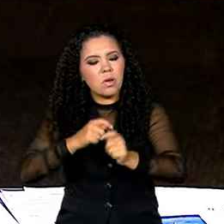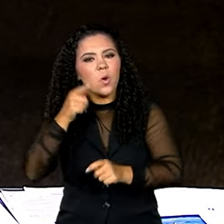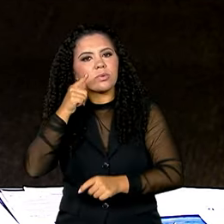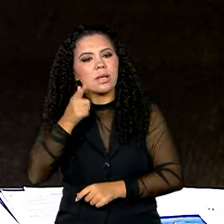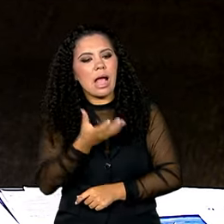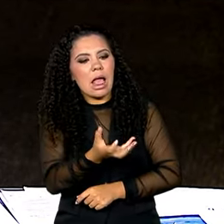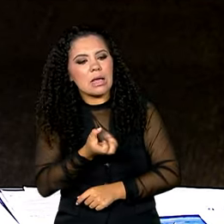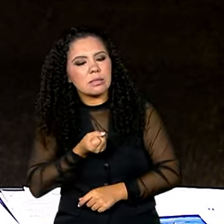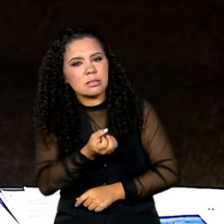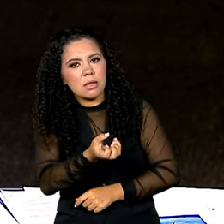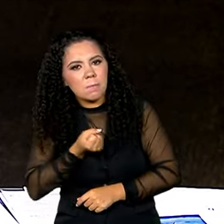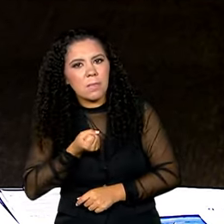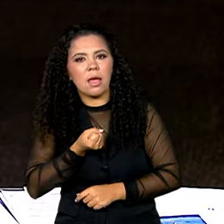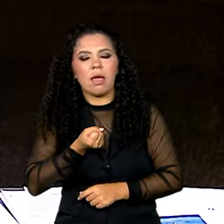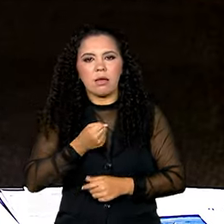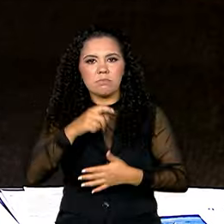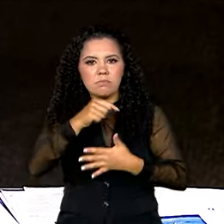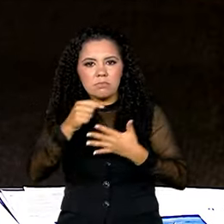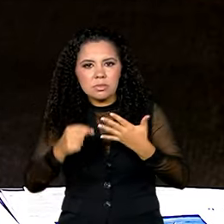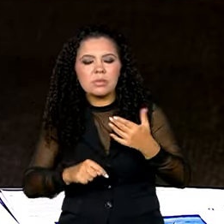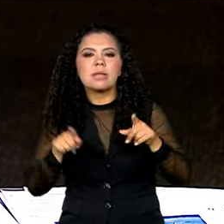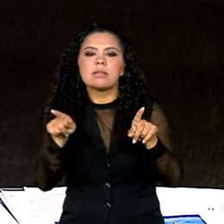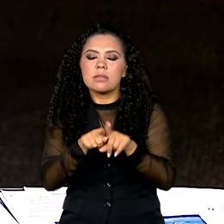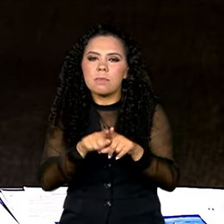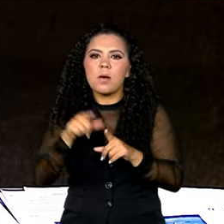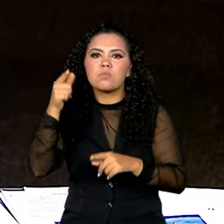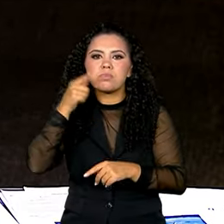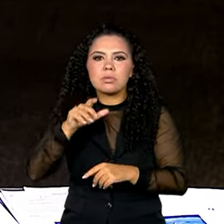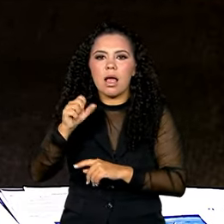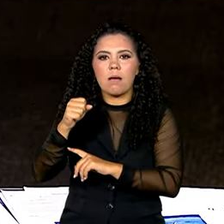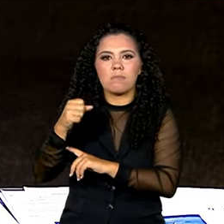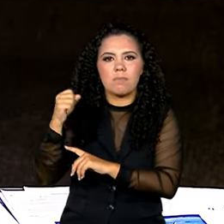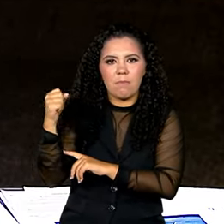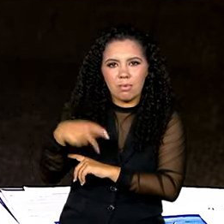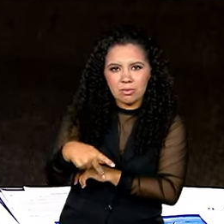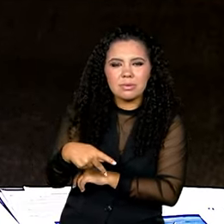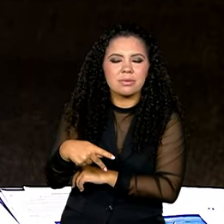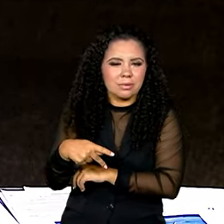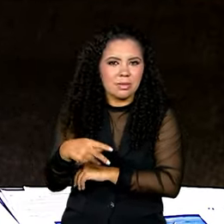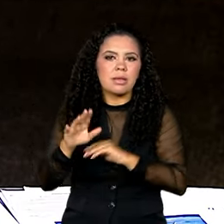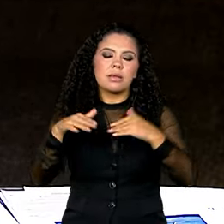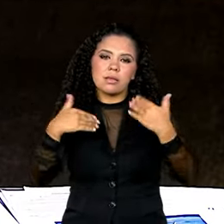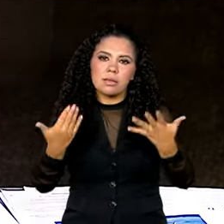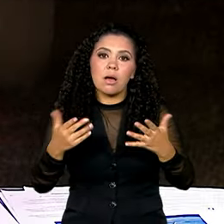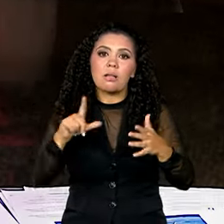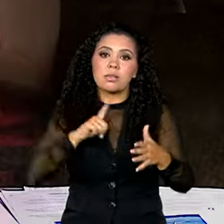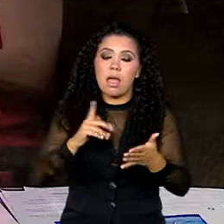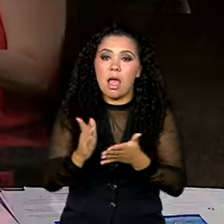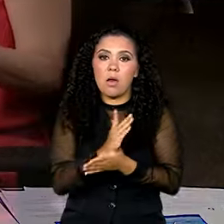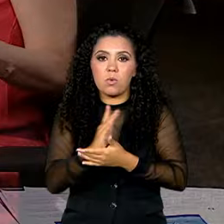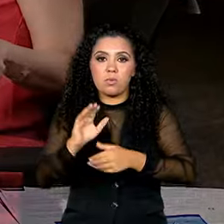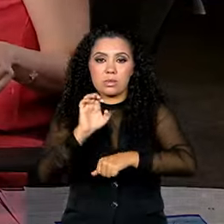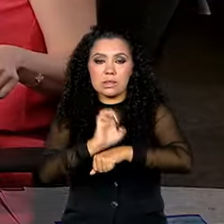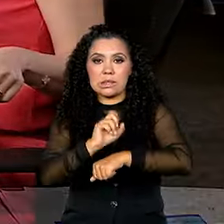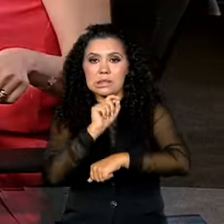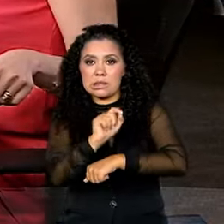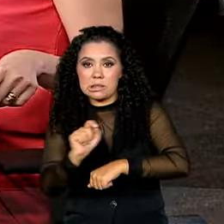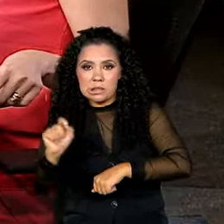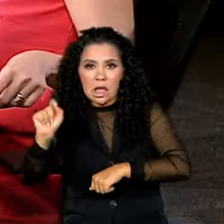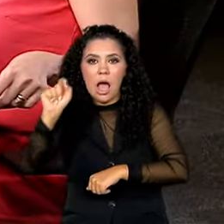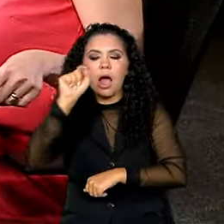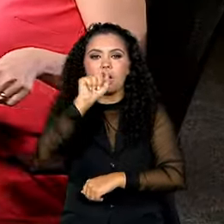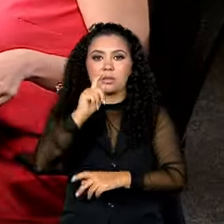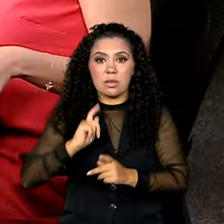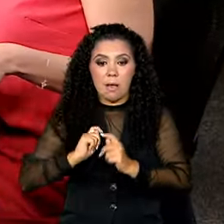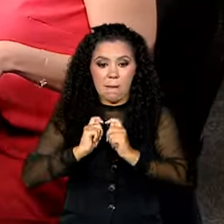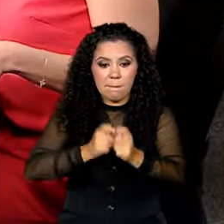seu tempo de serviço contado para sua aposentadoria. Isso é muito importante. E estados em que a pesca artesanal tem uma presença muito